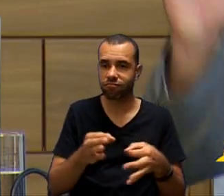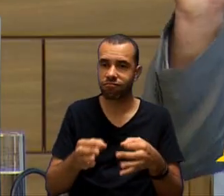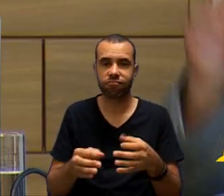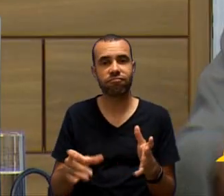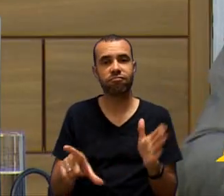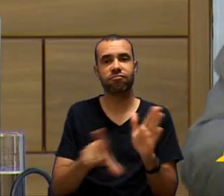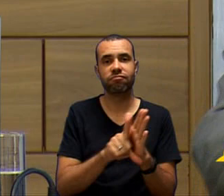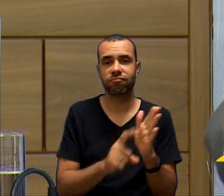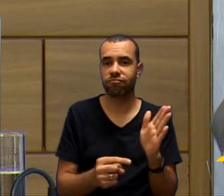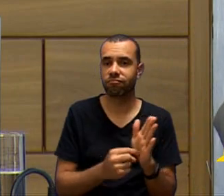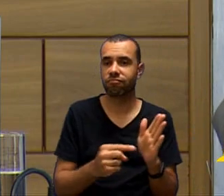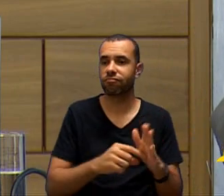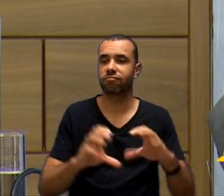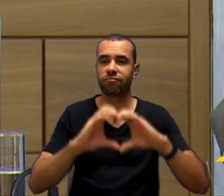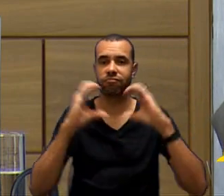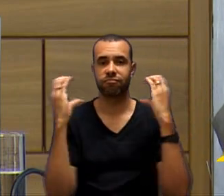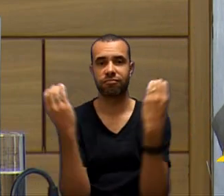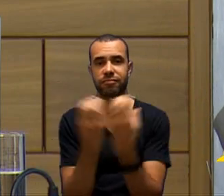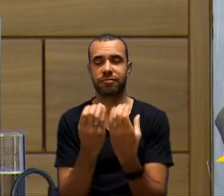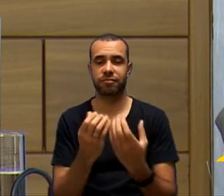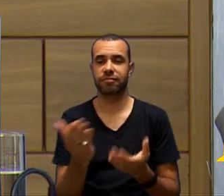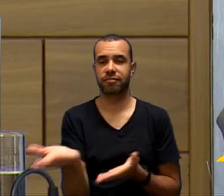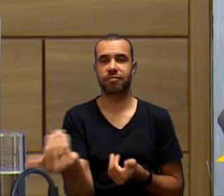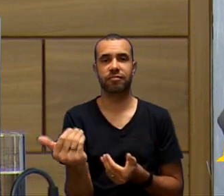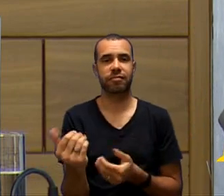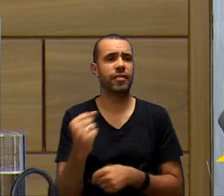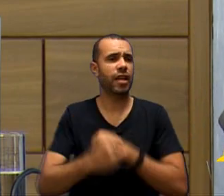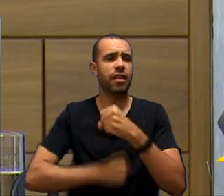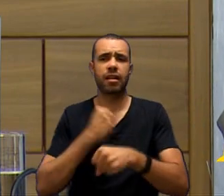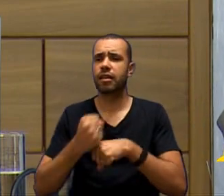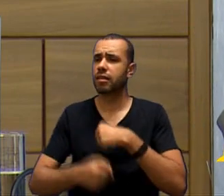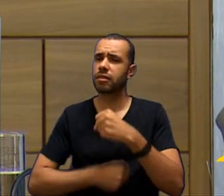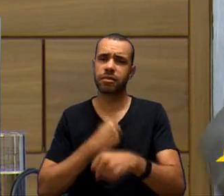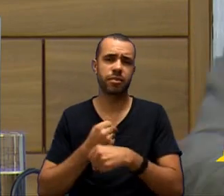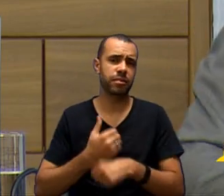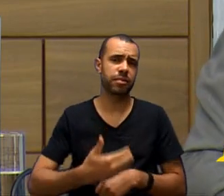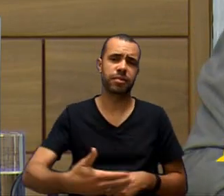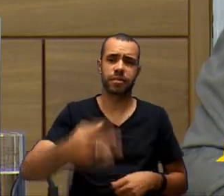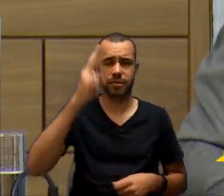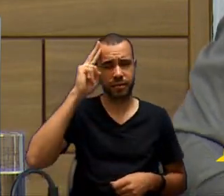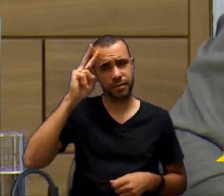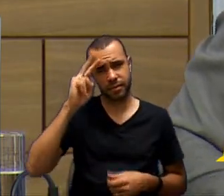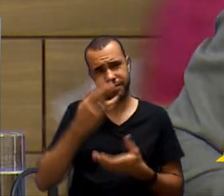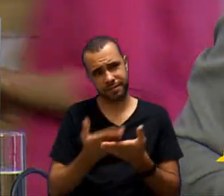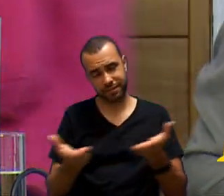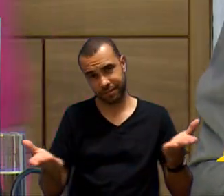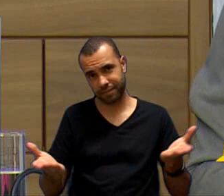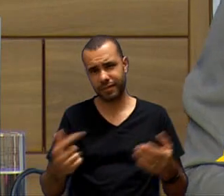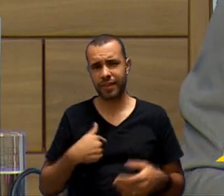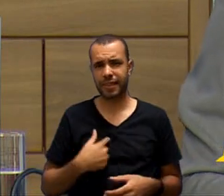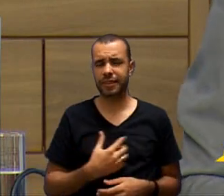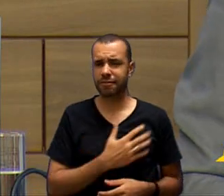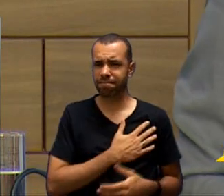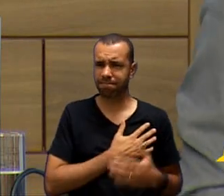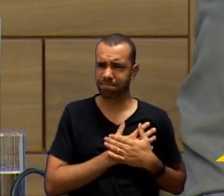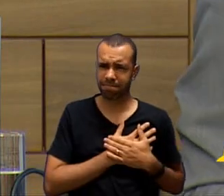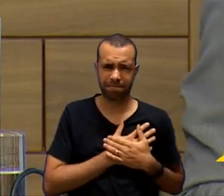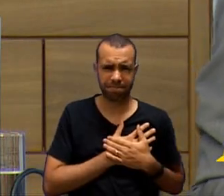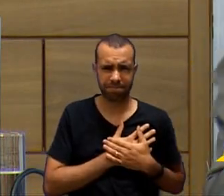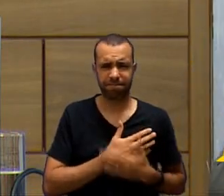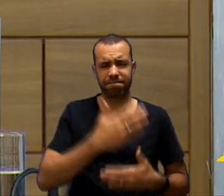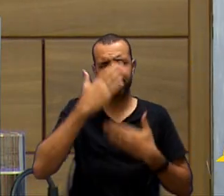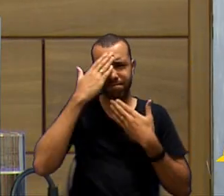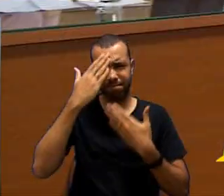Passe o tempo que passar, estarão registrados. Então, a minha eterna gratidão, motivo de grande alegria esta tarde.